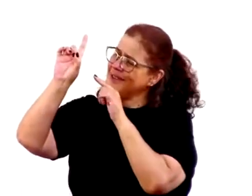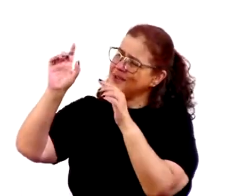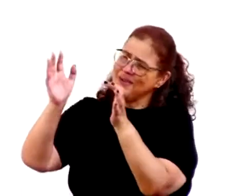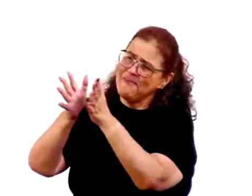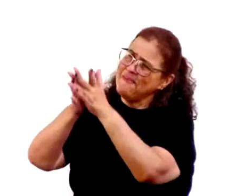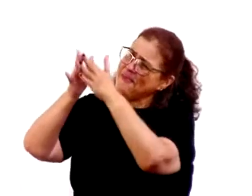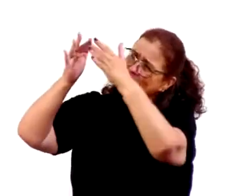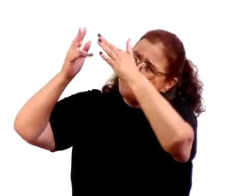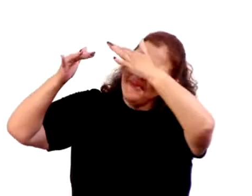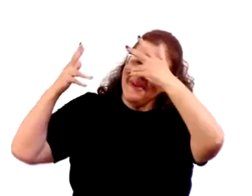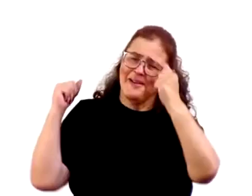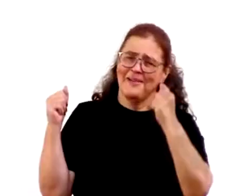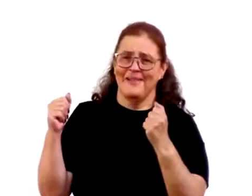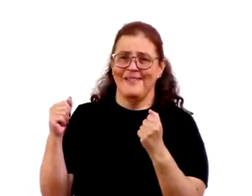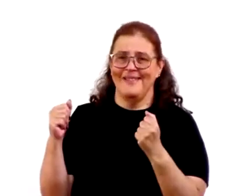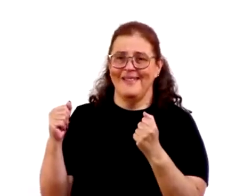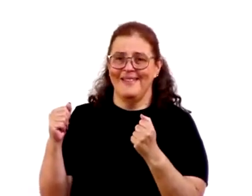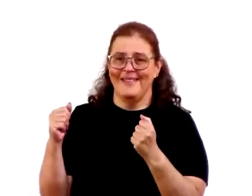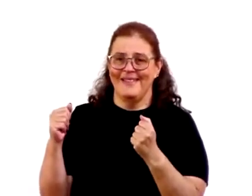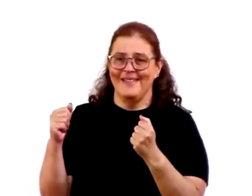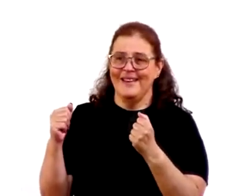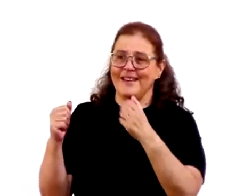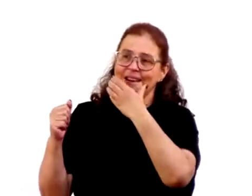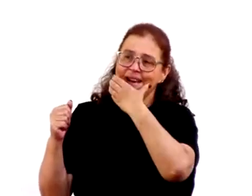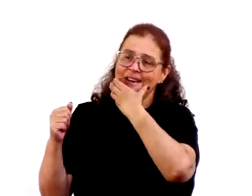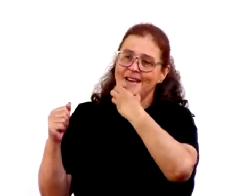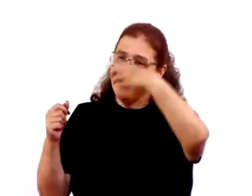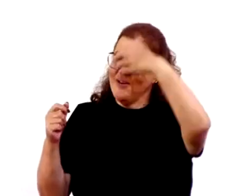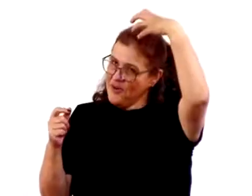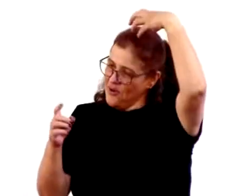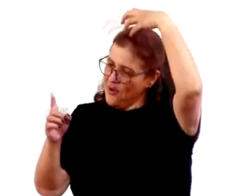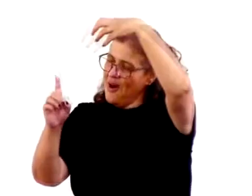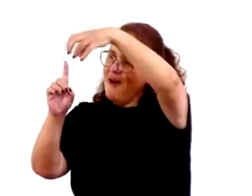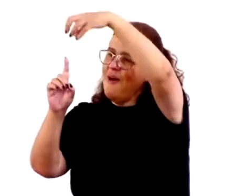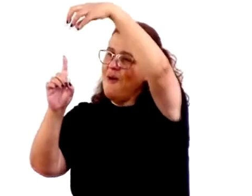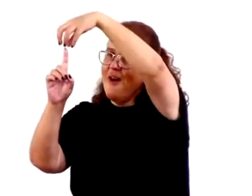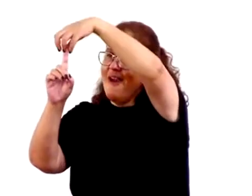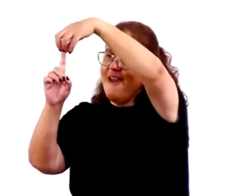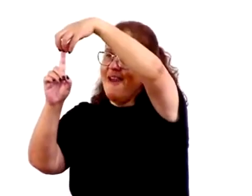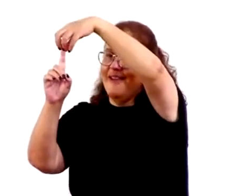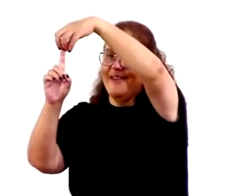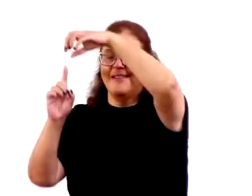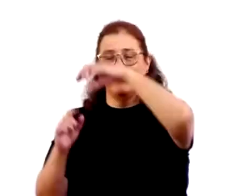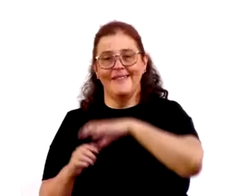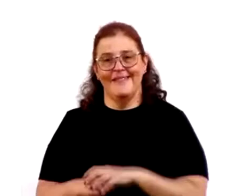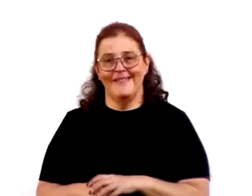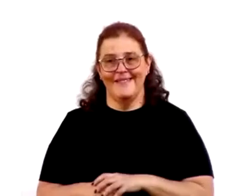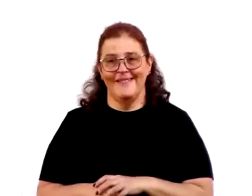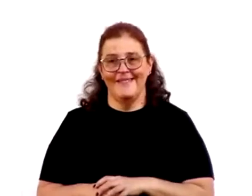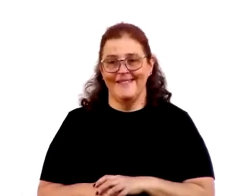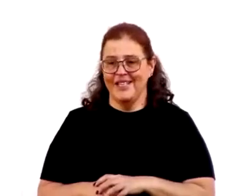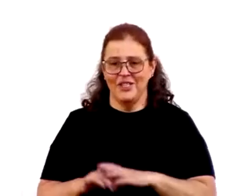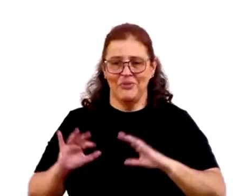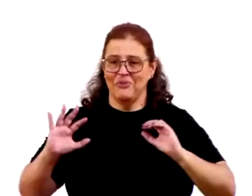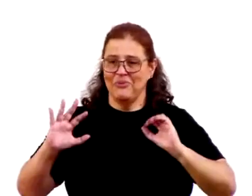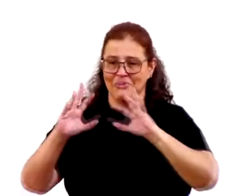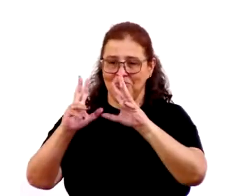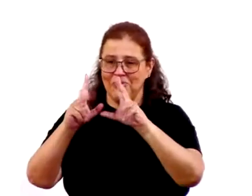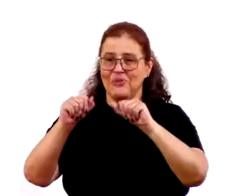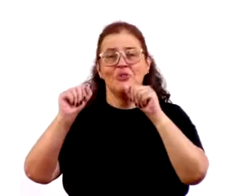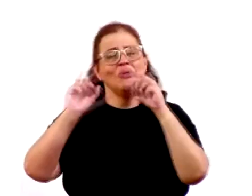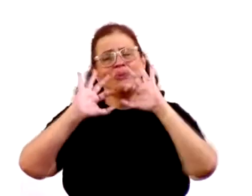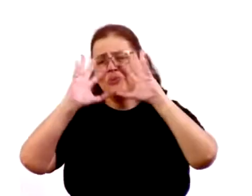que a sua coroa cobre do sol ao último planeta, cheio de